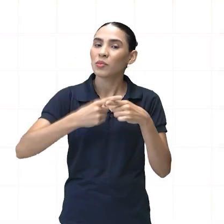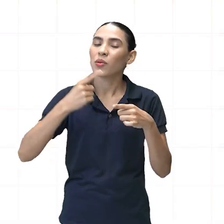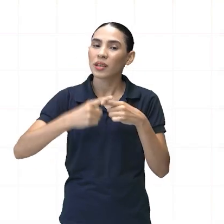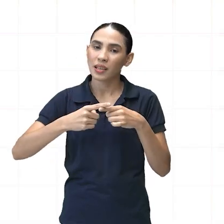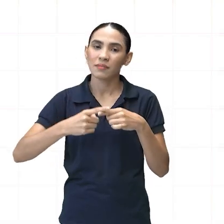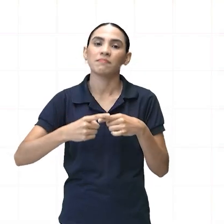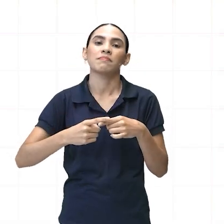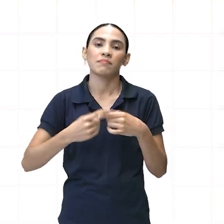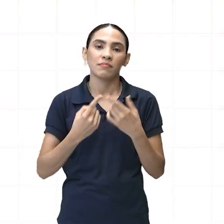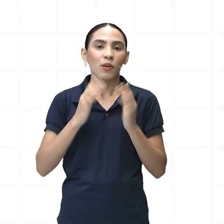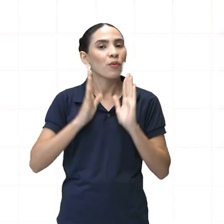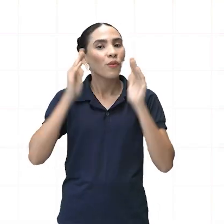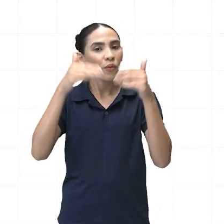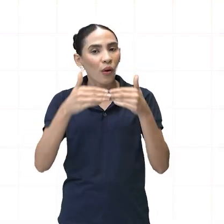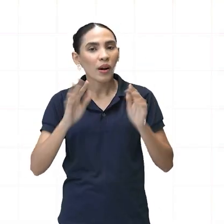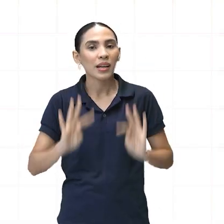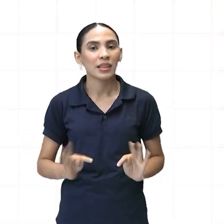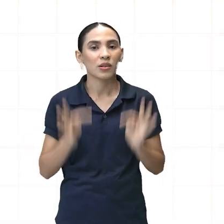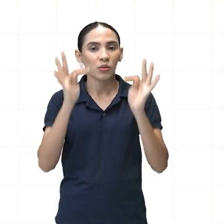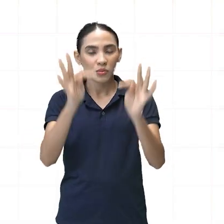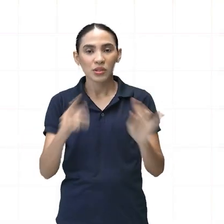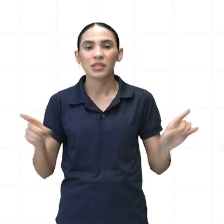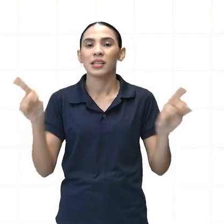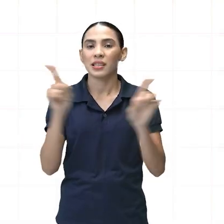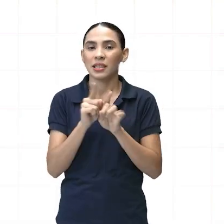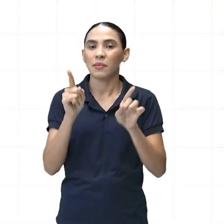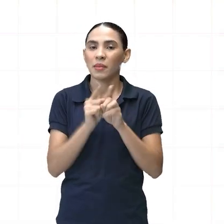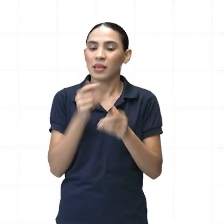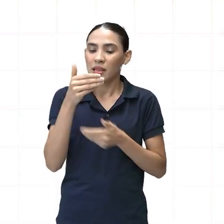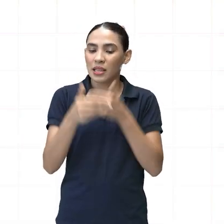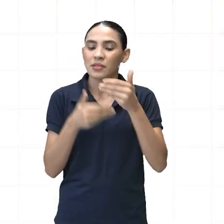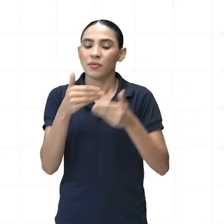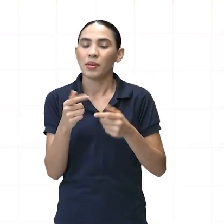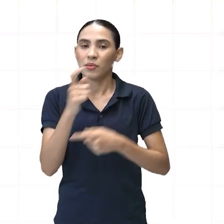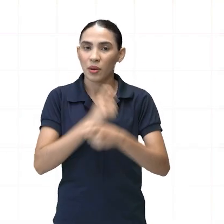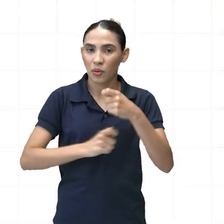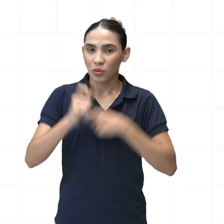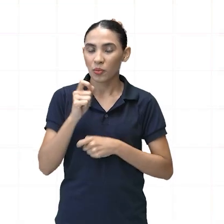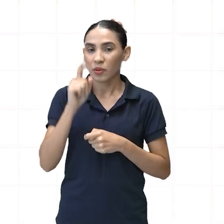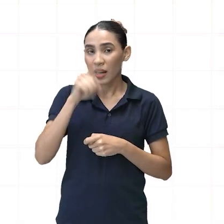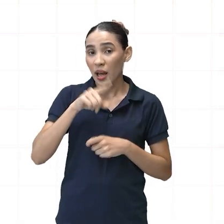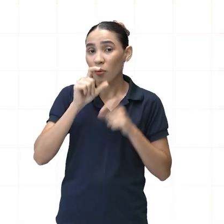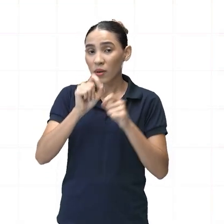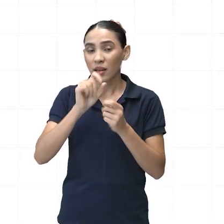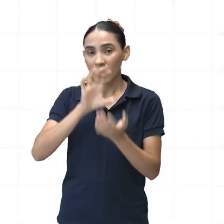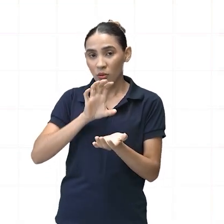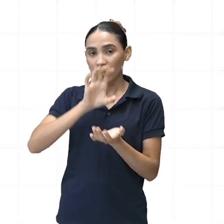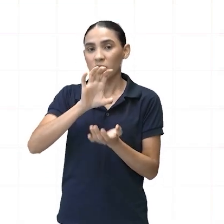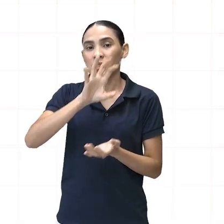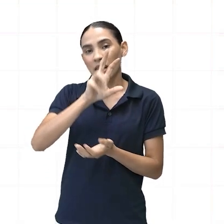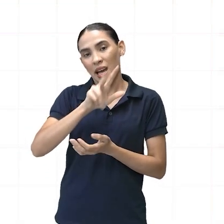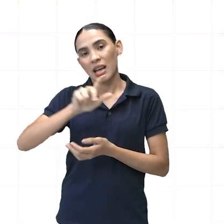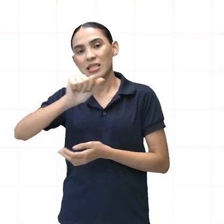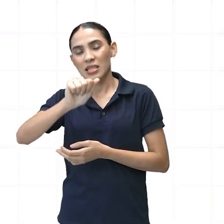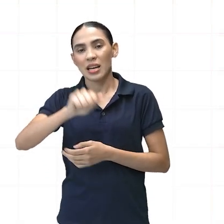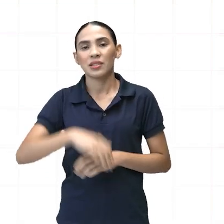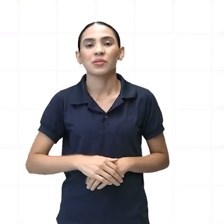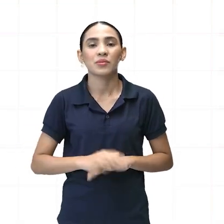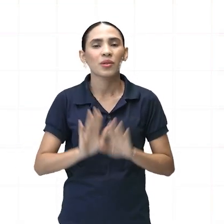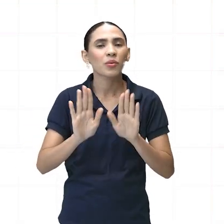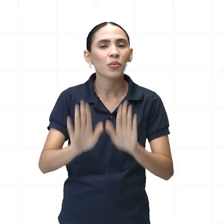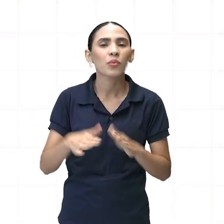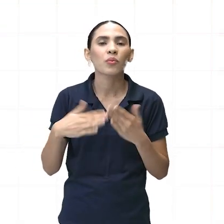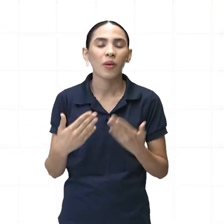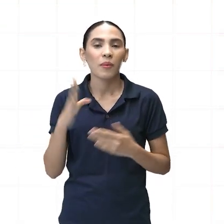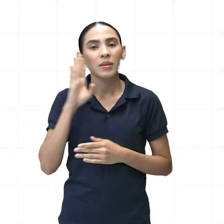dessa importância da tecnologia e também do desenvolvimento econômico vai ser o continente asiático, gente. E quais